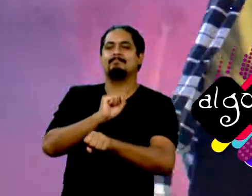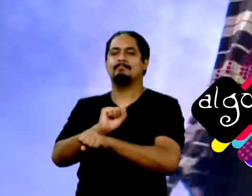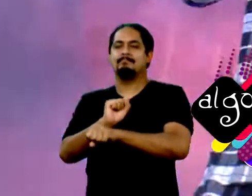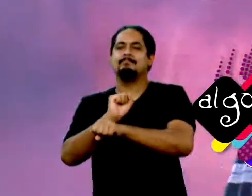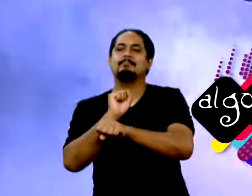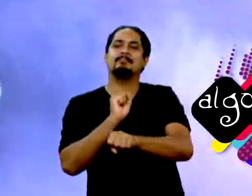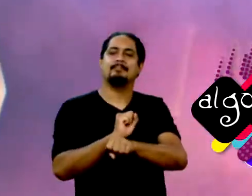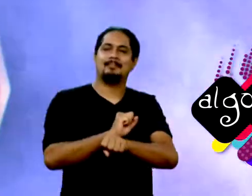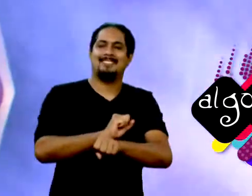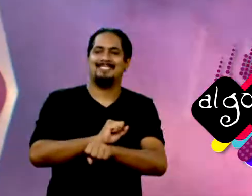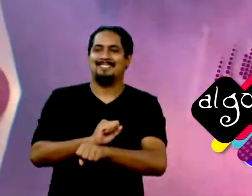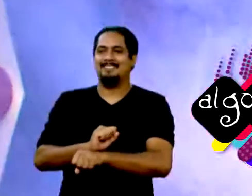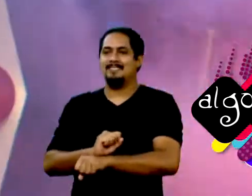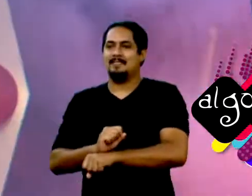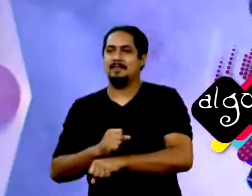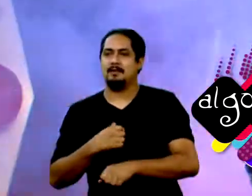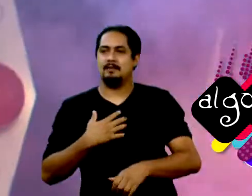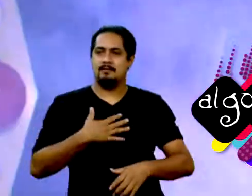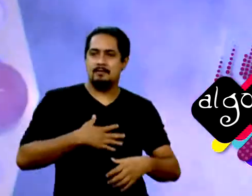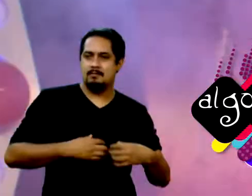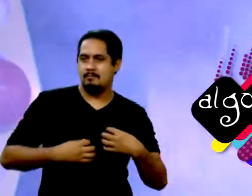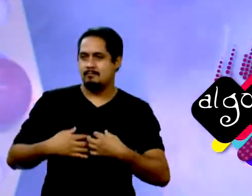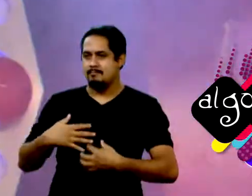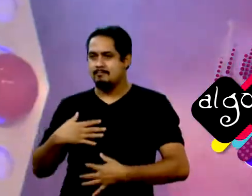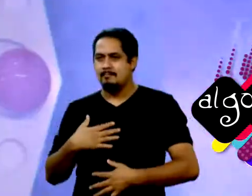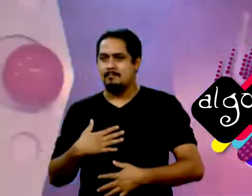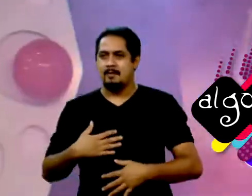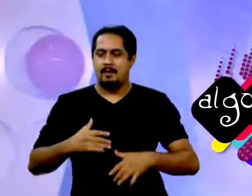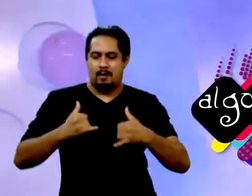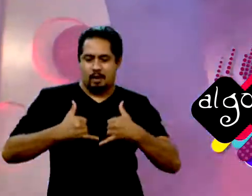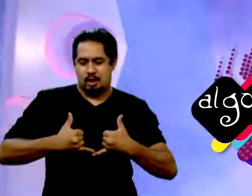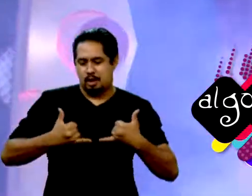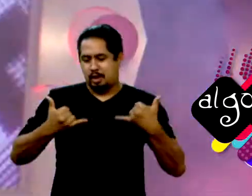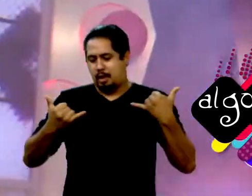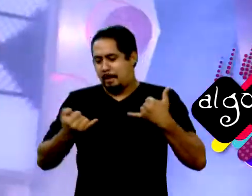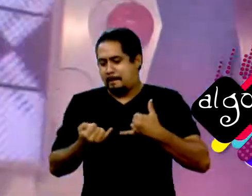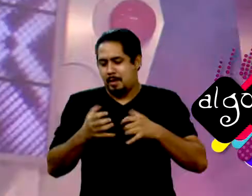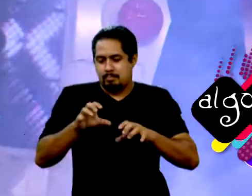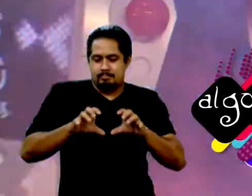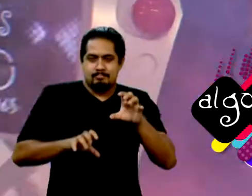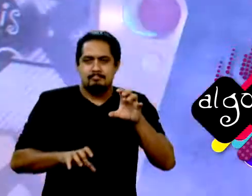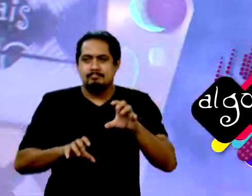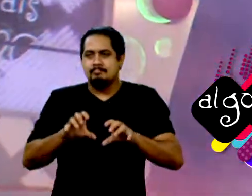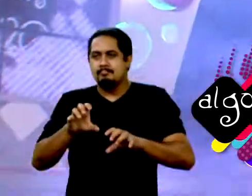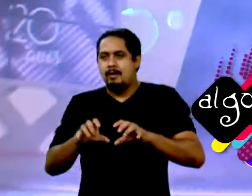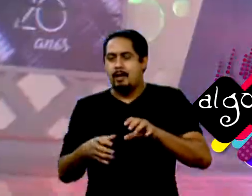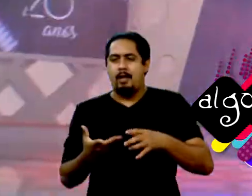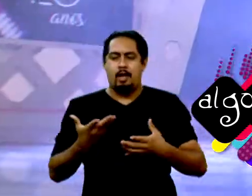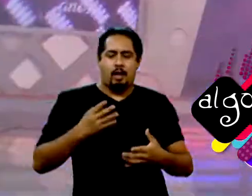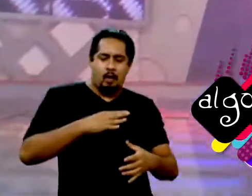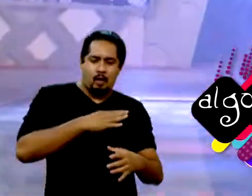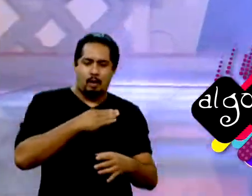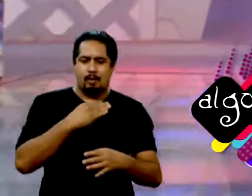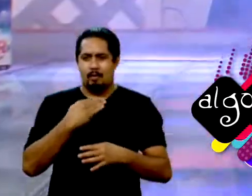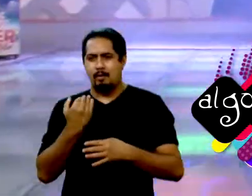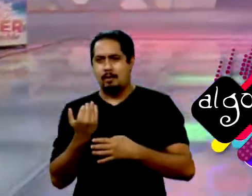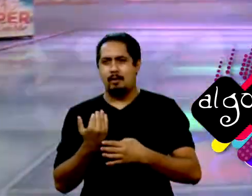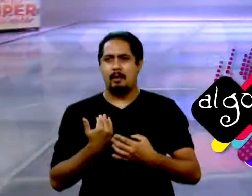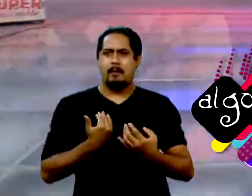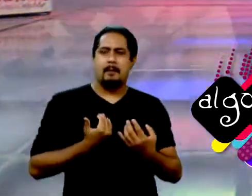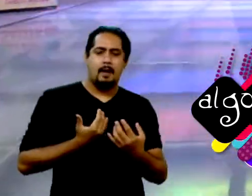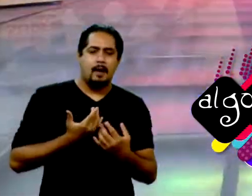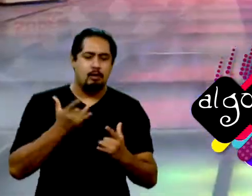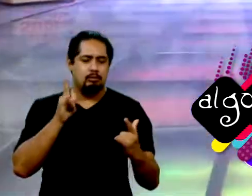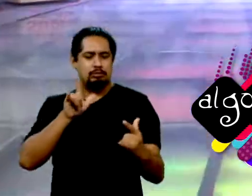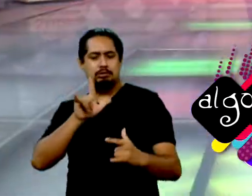parar. Adianta isso no bico, roupa colada no corpo, calcinha pequena na boca. Ah, desse jeito eu vou. Mas o que fez eu tomar nela e